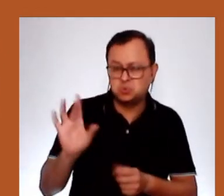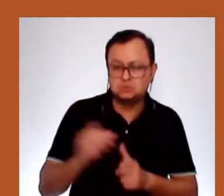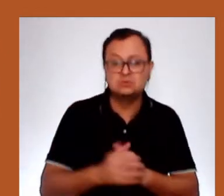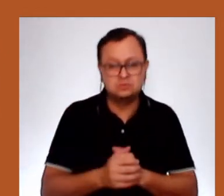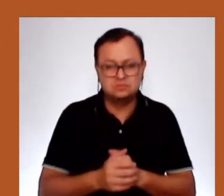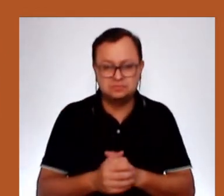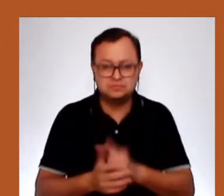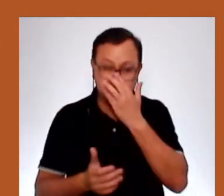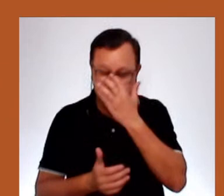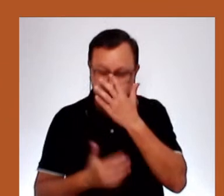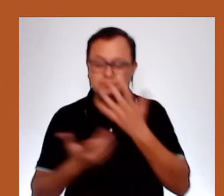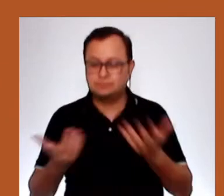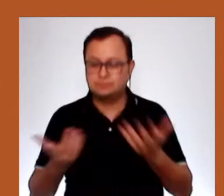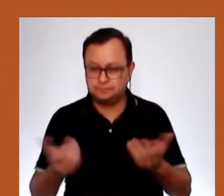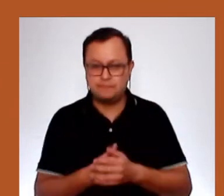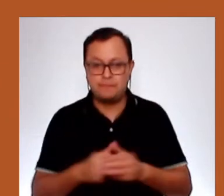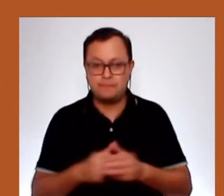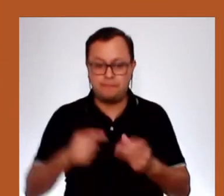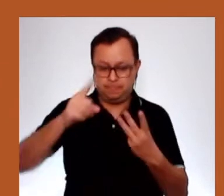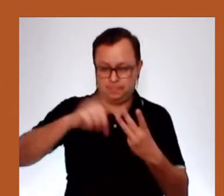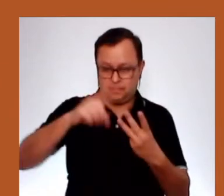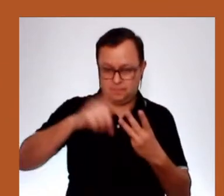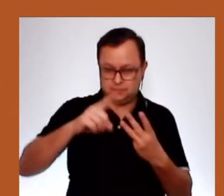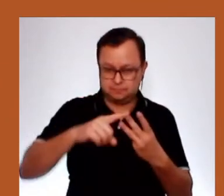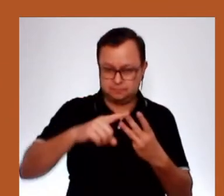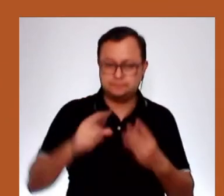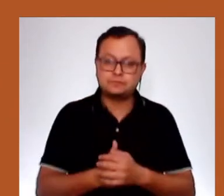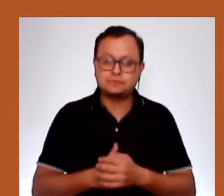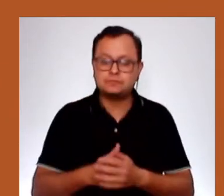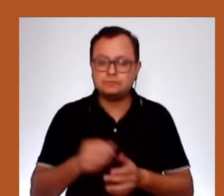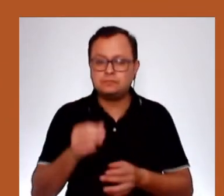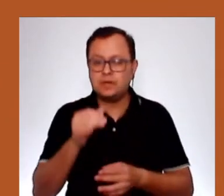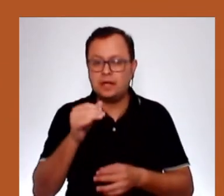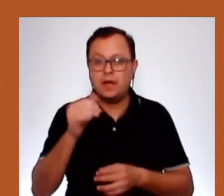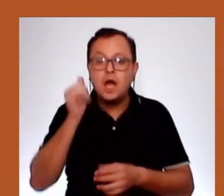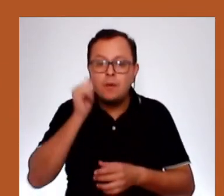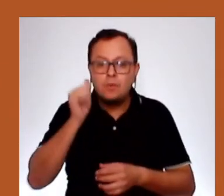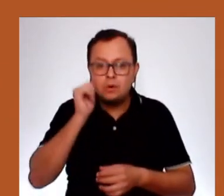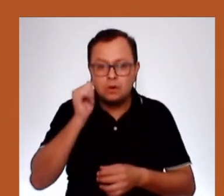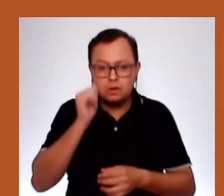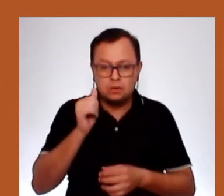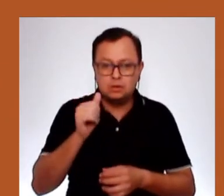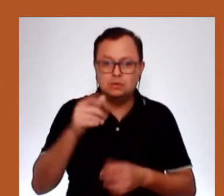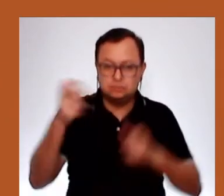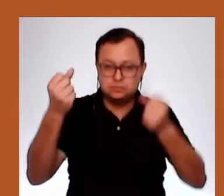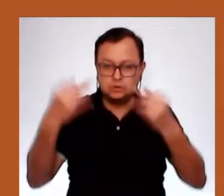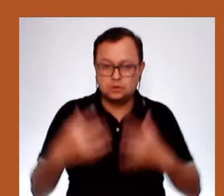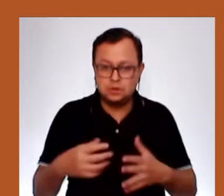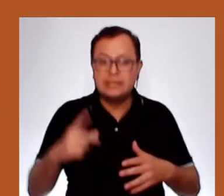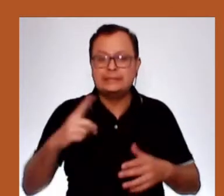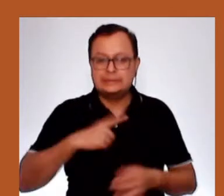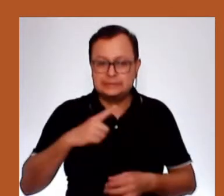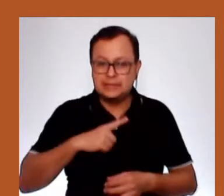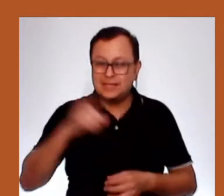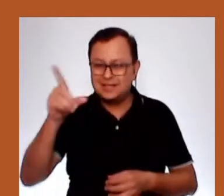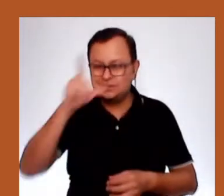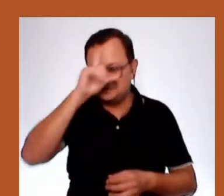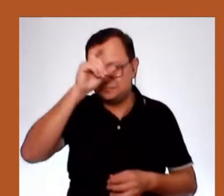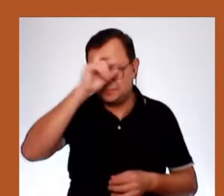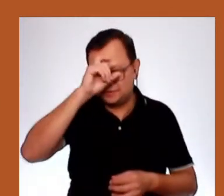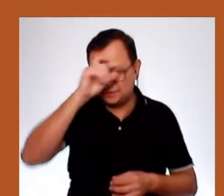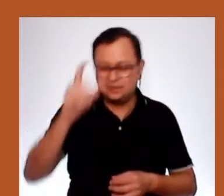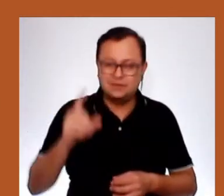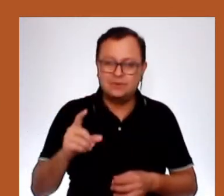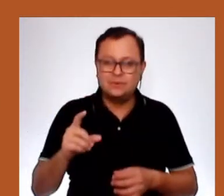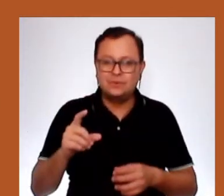dois serviços muito interessantes de cuidados paliativos no Hospital do Servidor Público Estadual, a doutora Gorete Maciel,